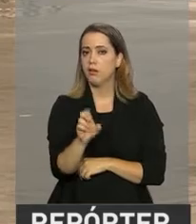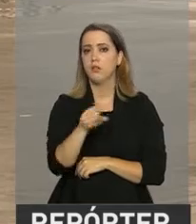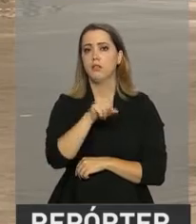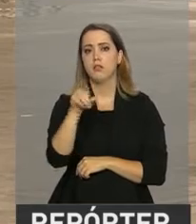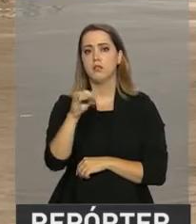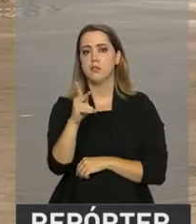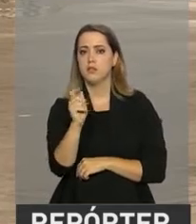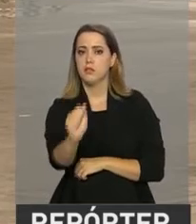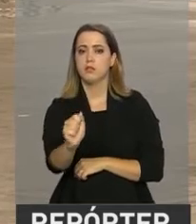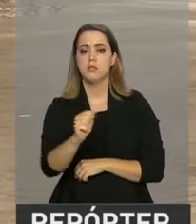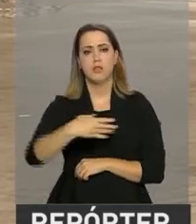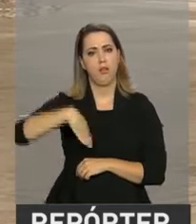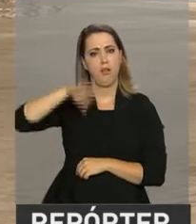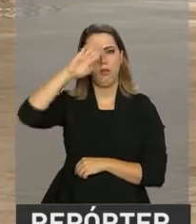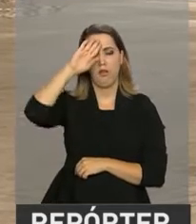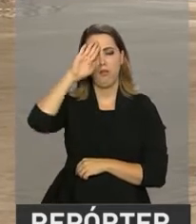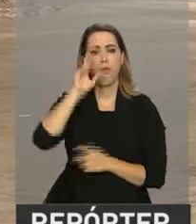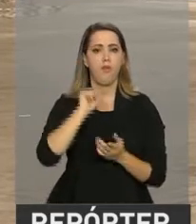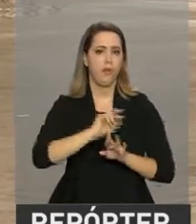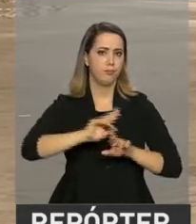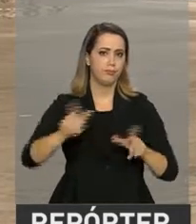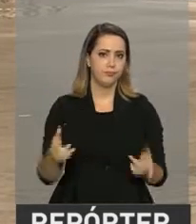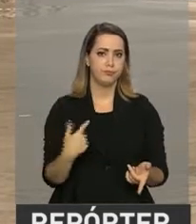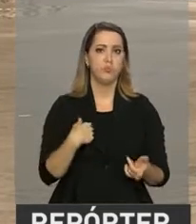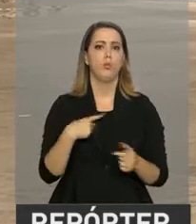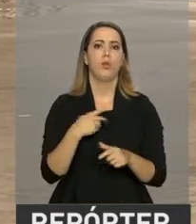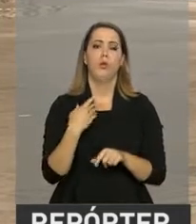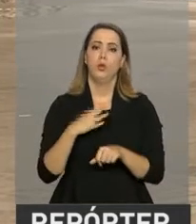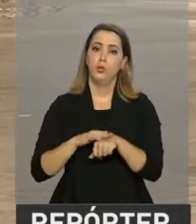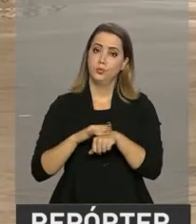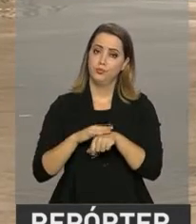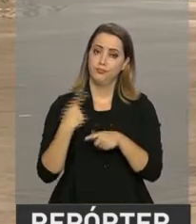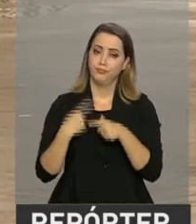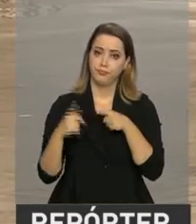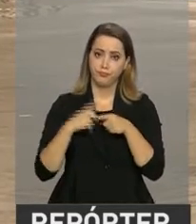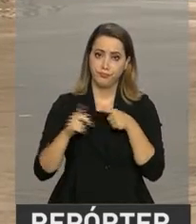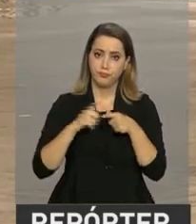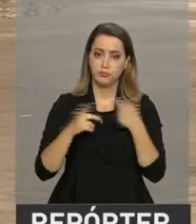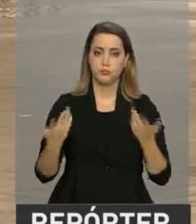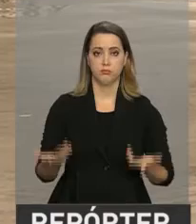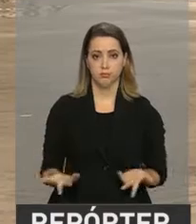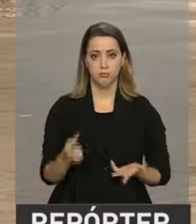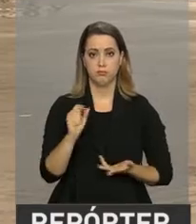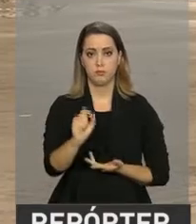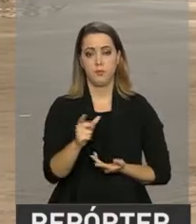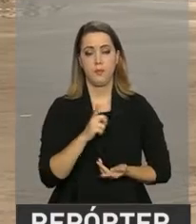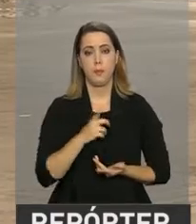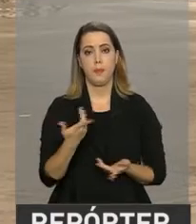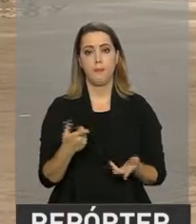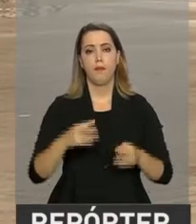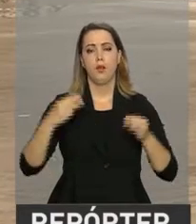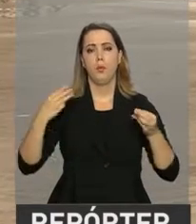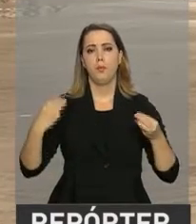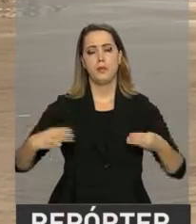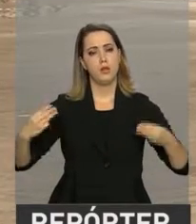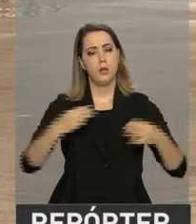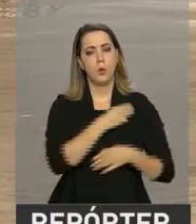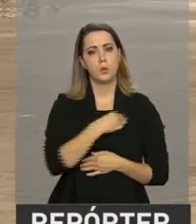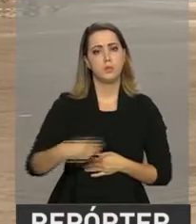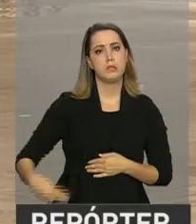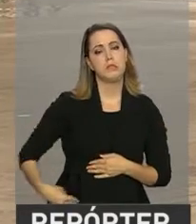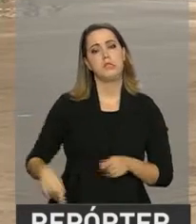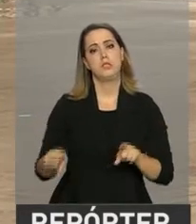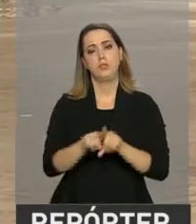doenças que podem ter consequências gravíssimas a idéia é que além dos ministros secretários